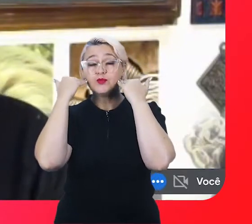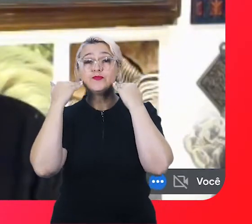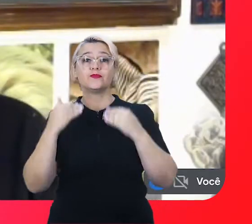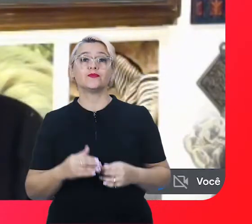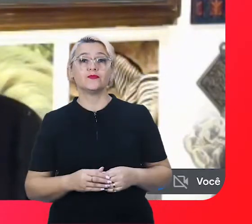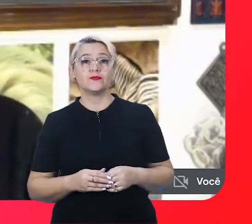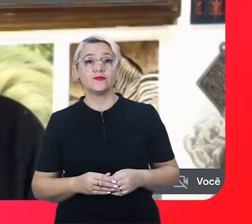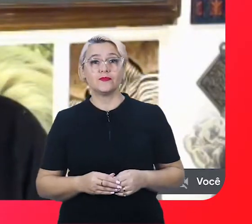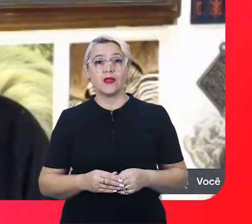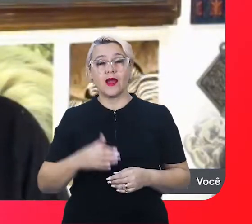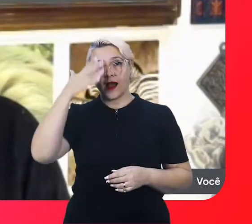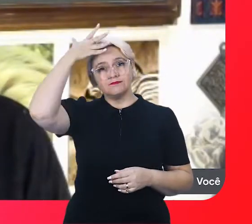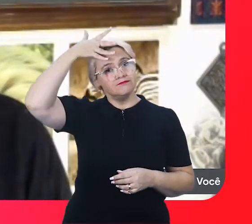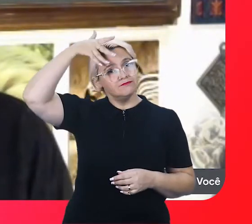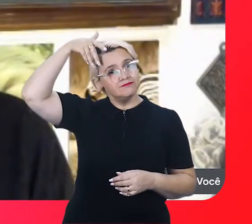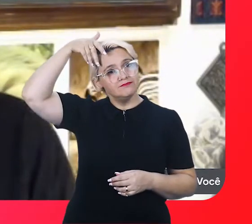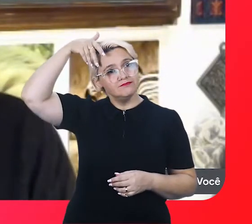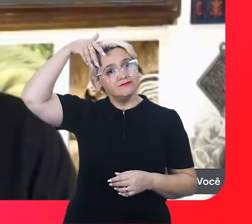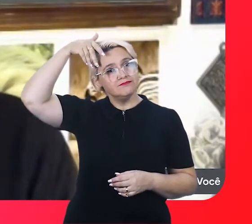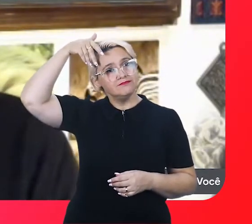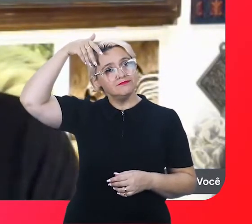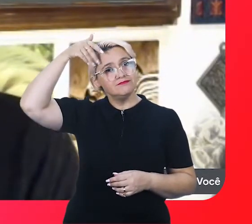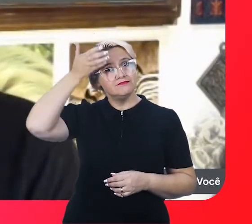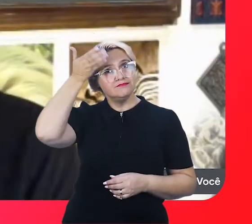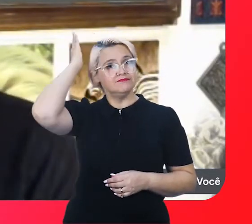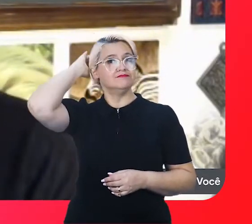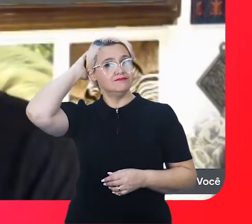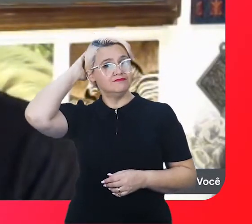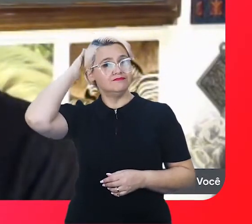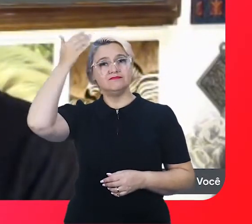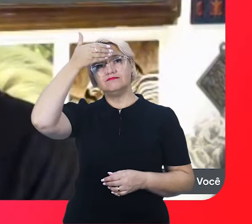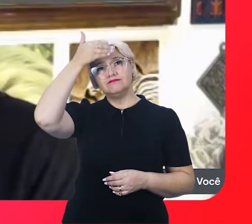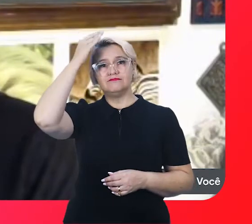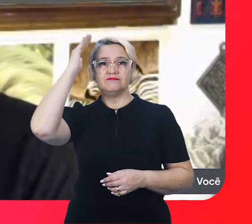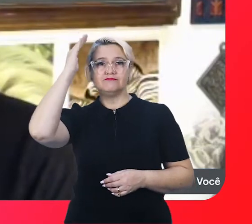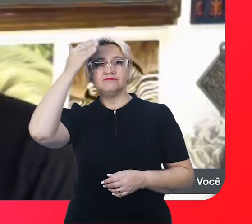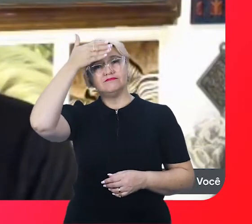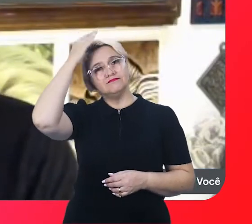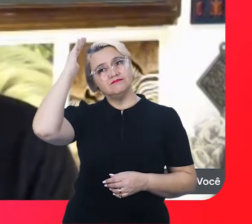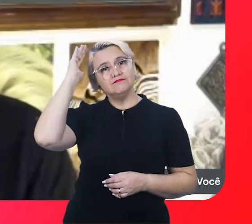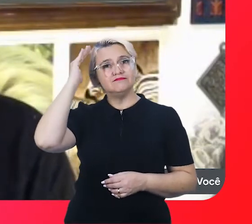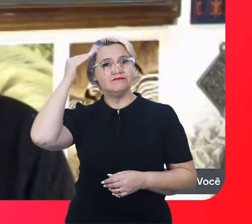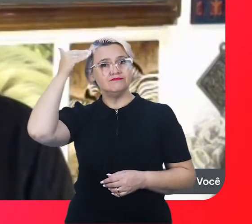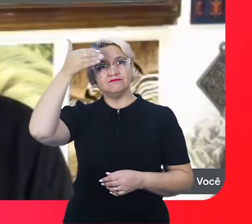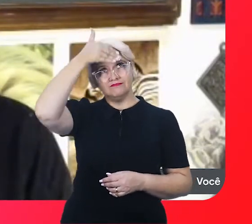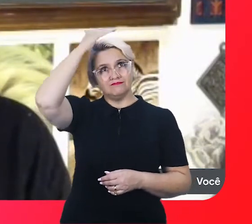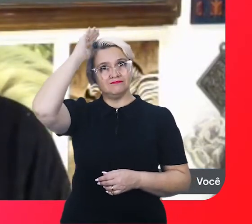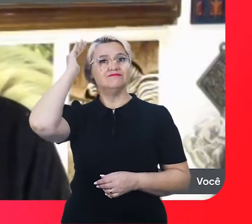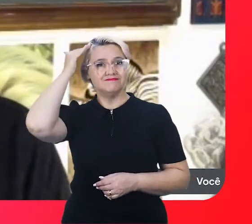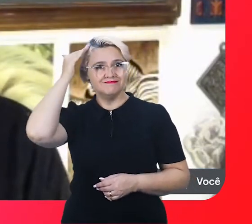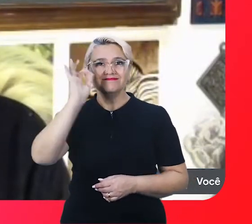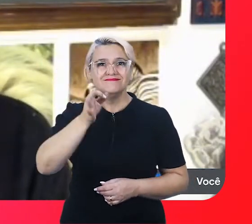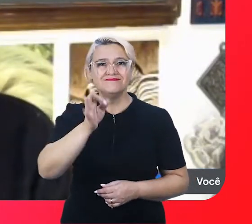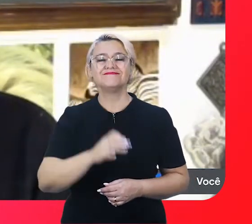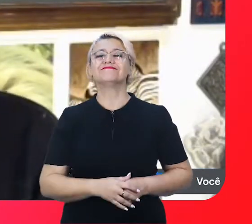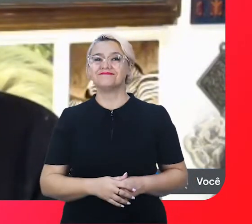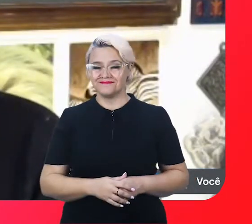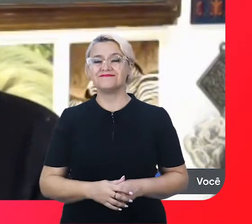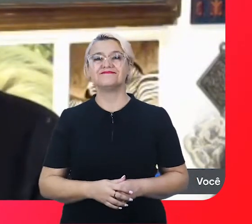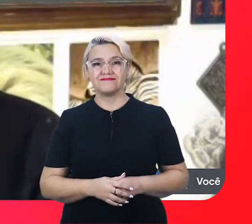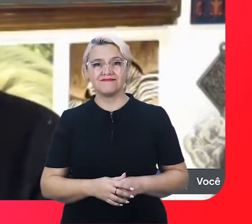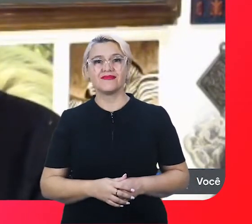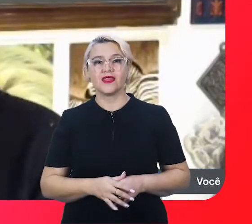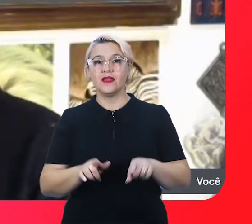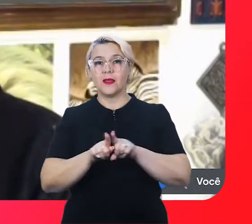eu pego a minha franja e coloco para trás, formando assim um grande topete. E